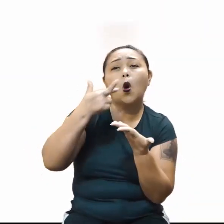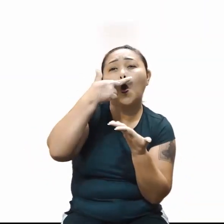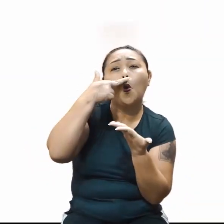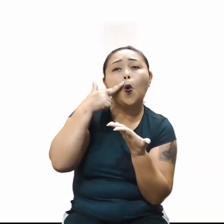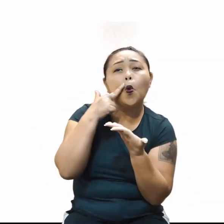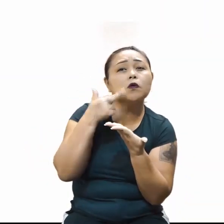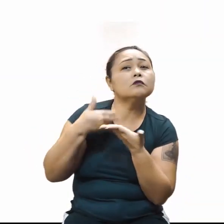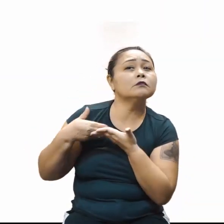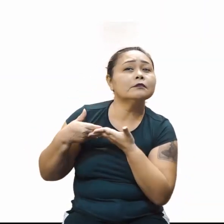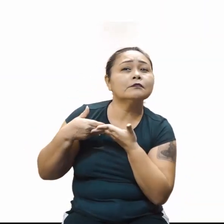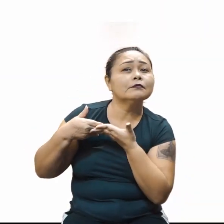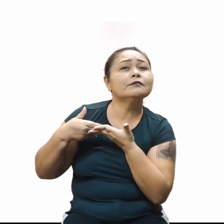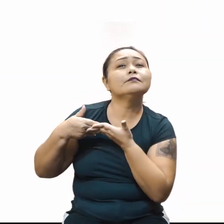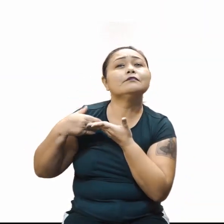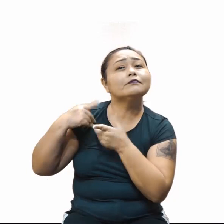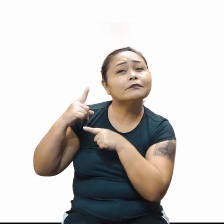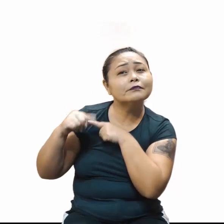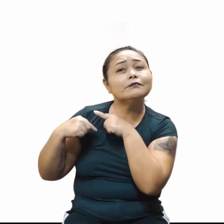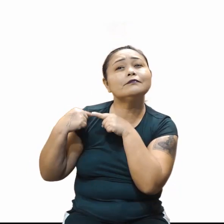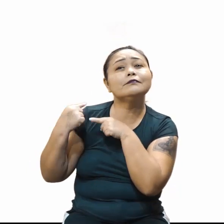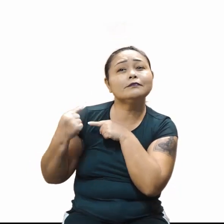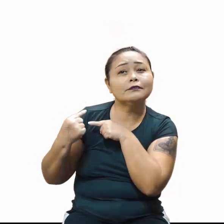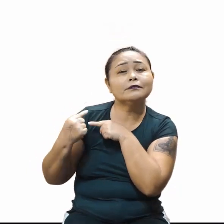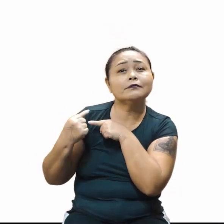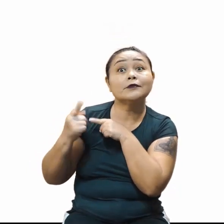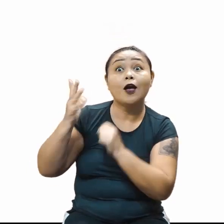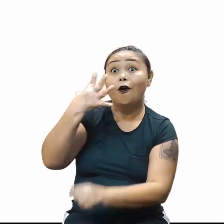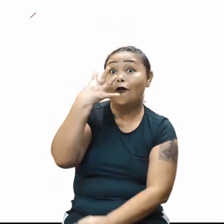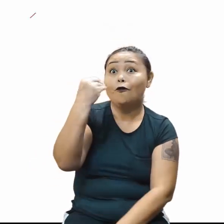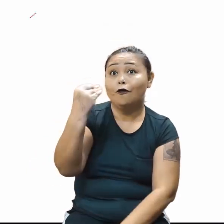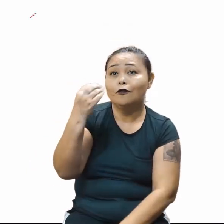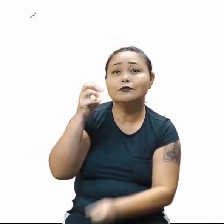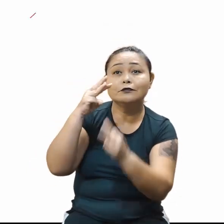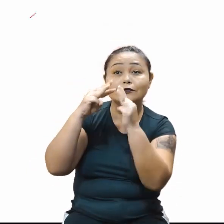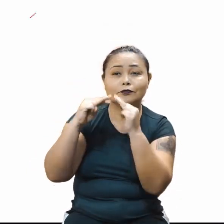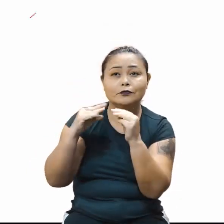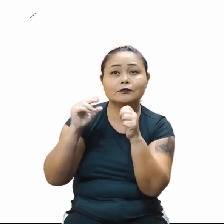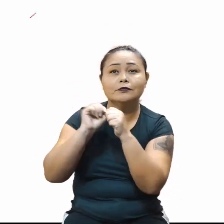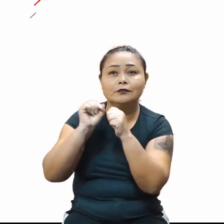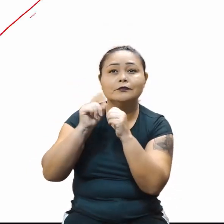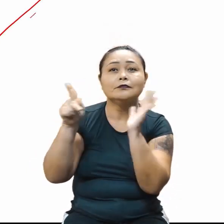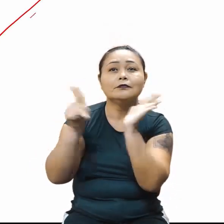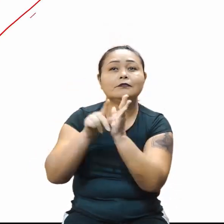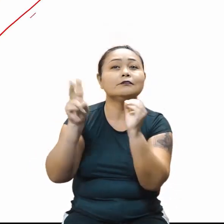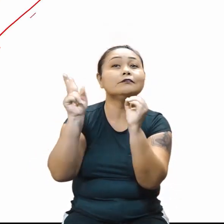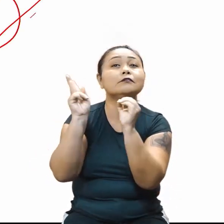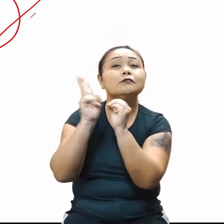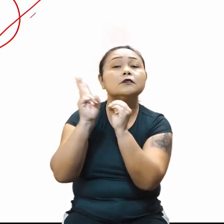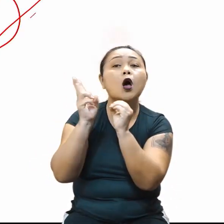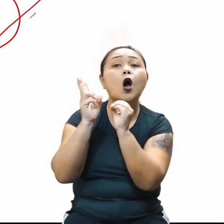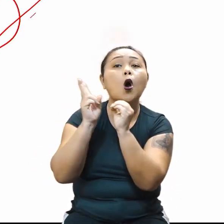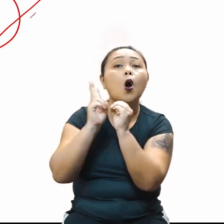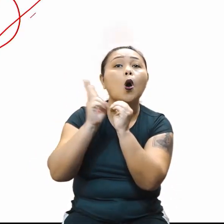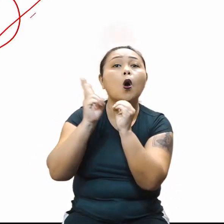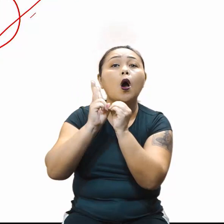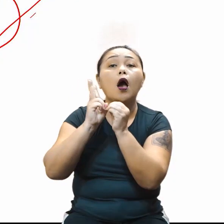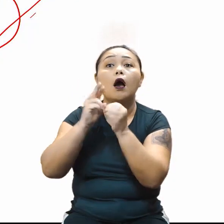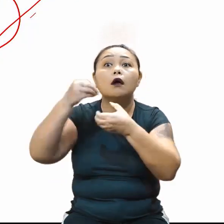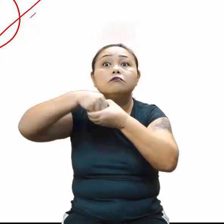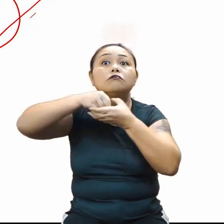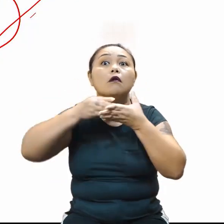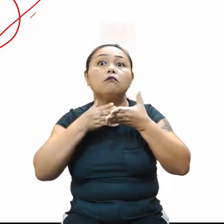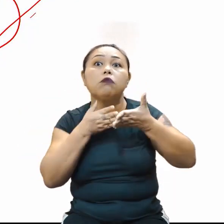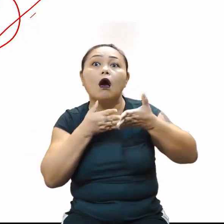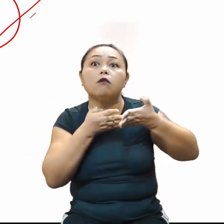Menino Rondon, que nós temos aí, essa foto do Museu do Índio, vai mostrar o Rondon dentro dessas